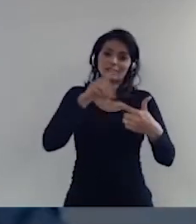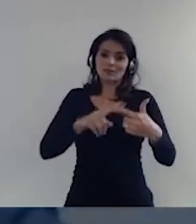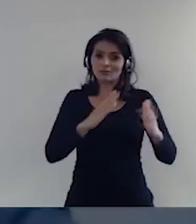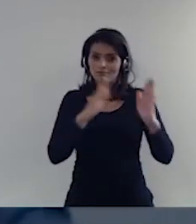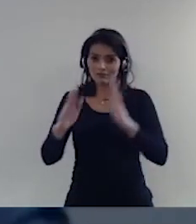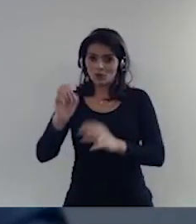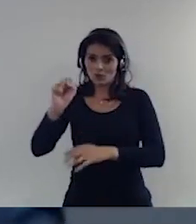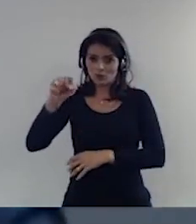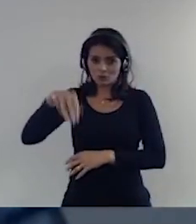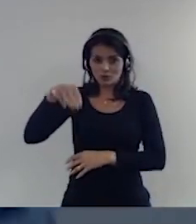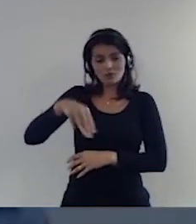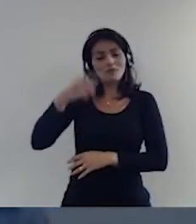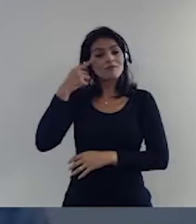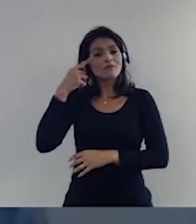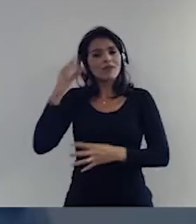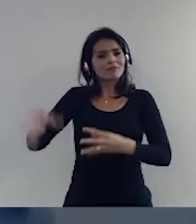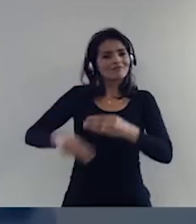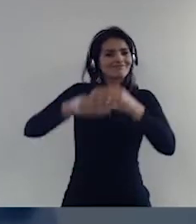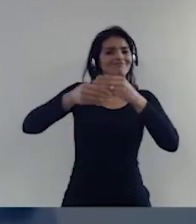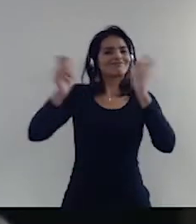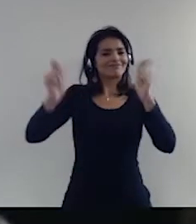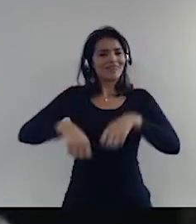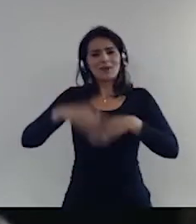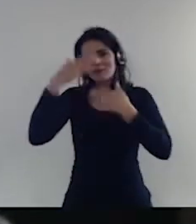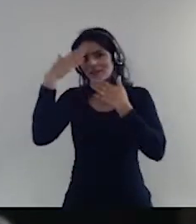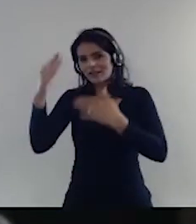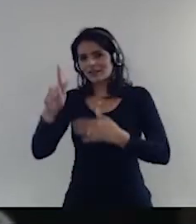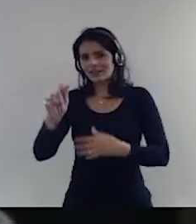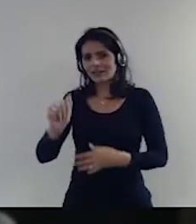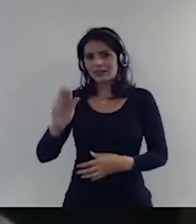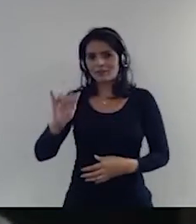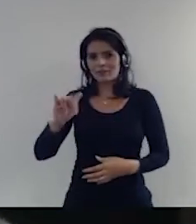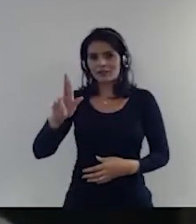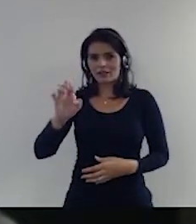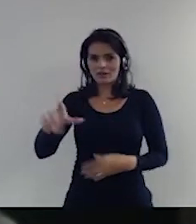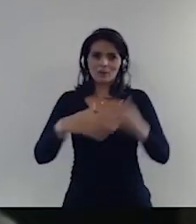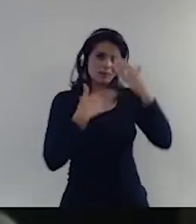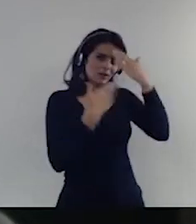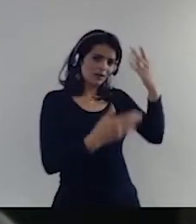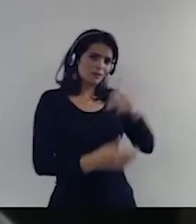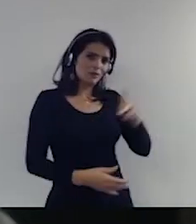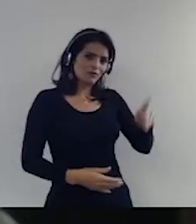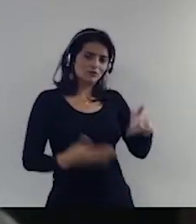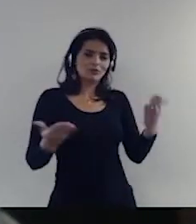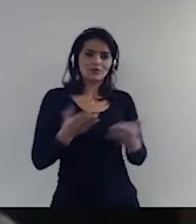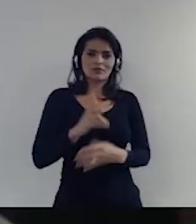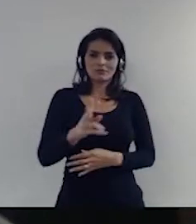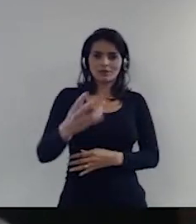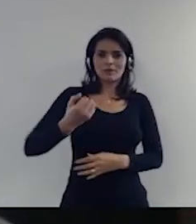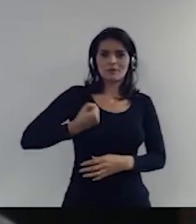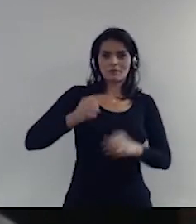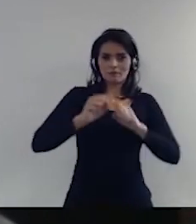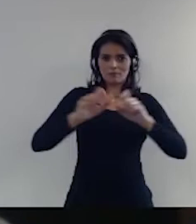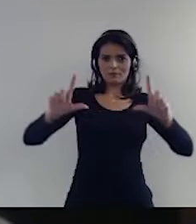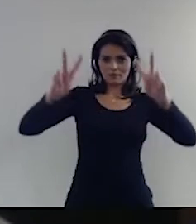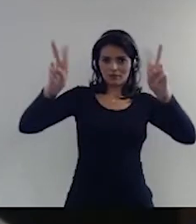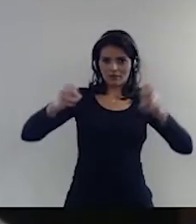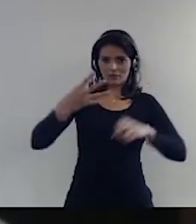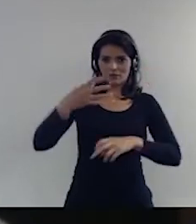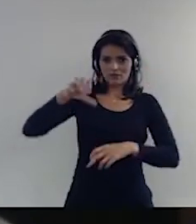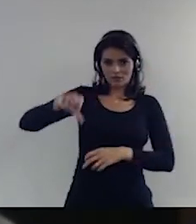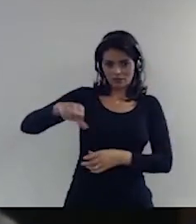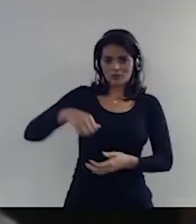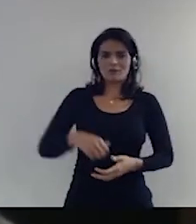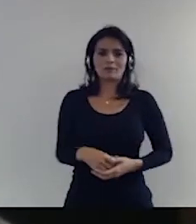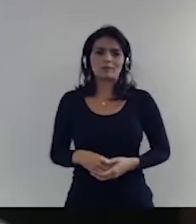atenção. Obrigado, Gabriel. Muito obrigado, professor Francisco Marino. Dando seguimento aqui ao painel 49, reequilíbrio econômico dos